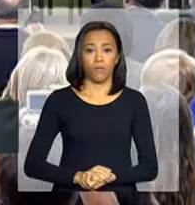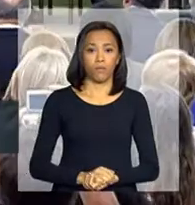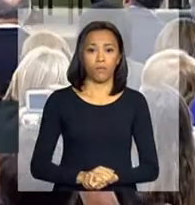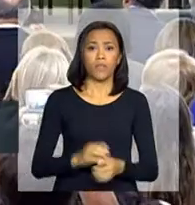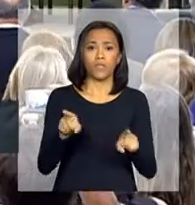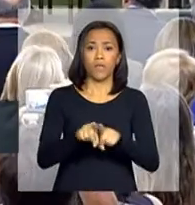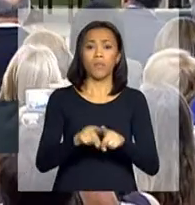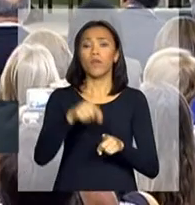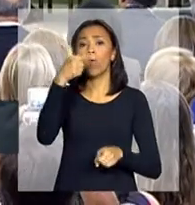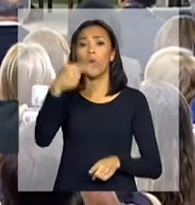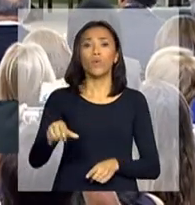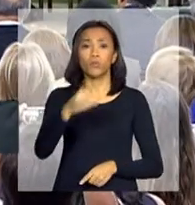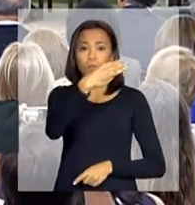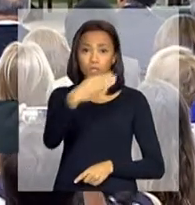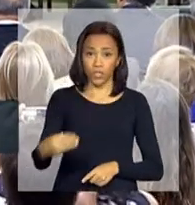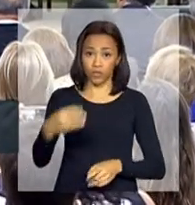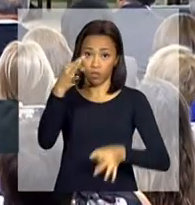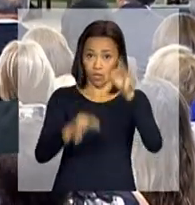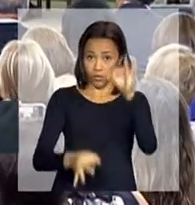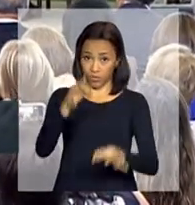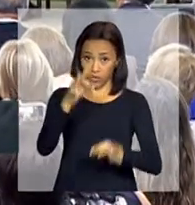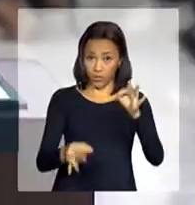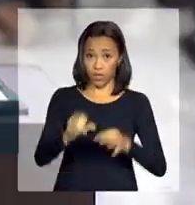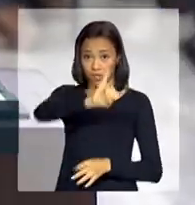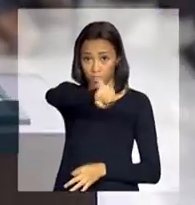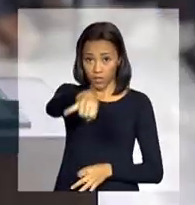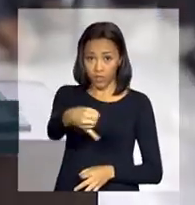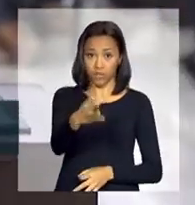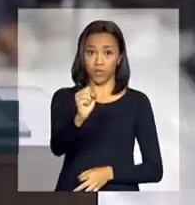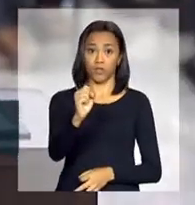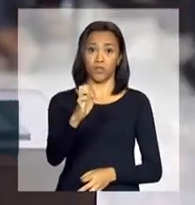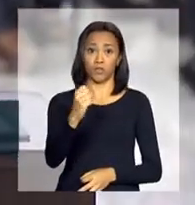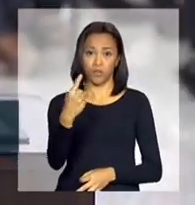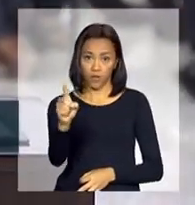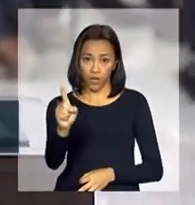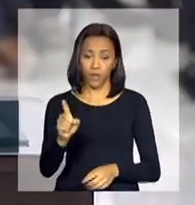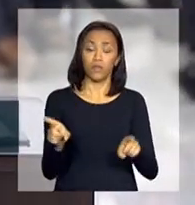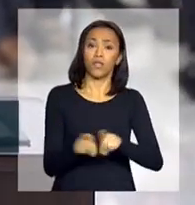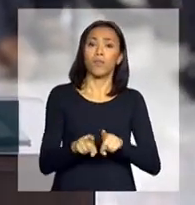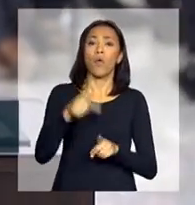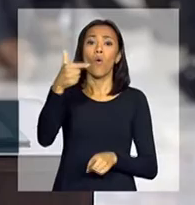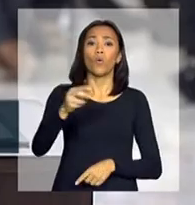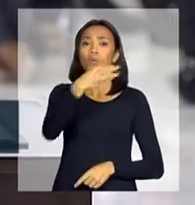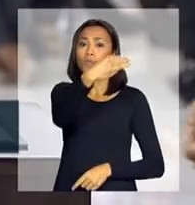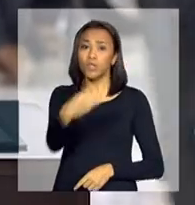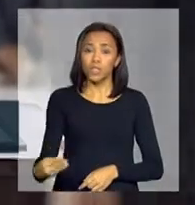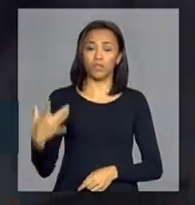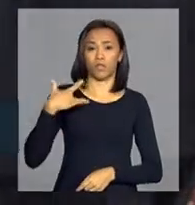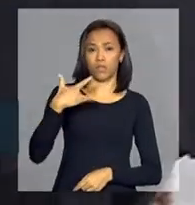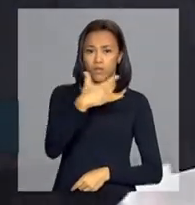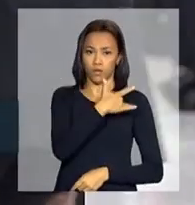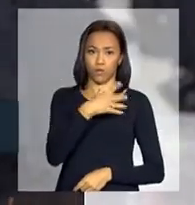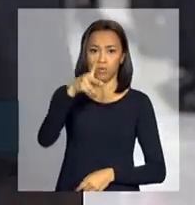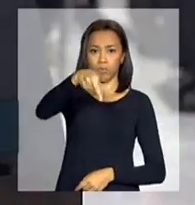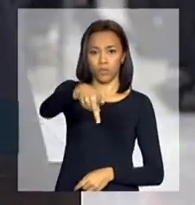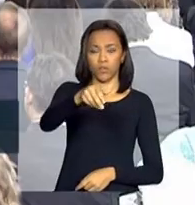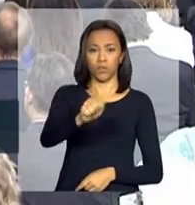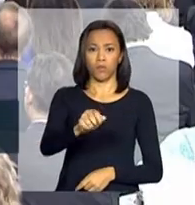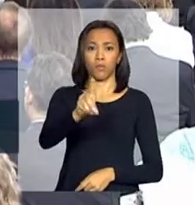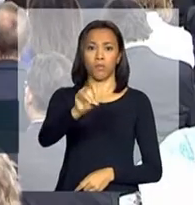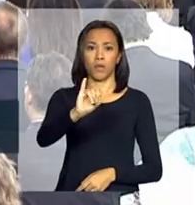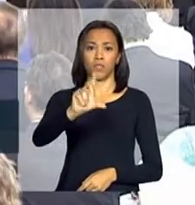e o ministro da justiça José Eduardo Cardozo o ministro da saúde Alexandre Padilha